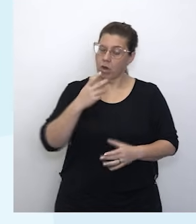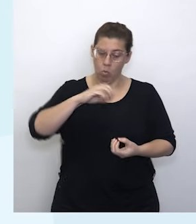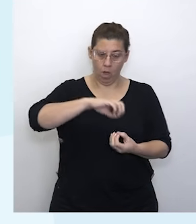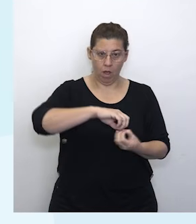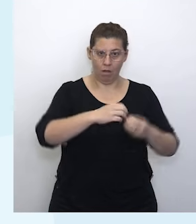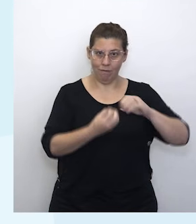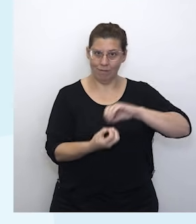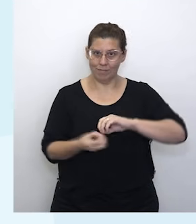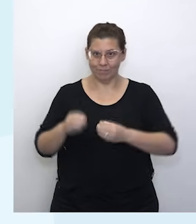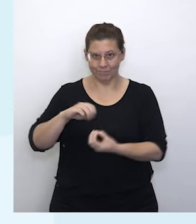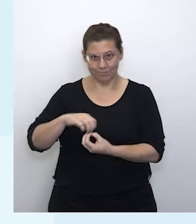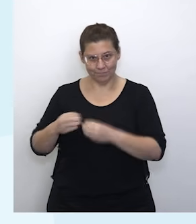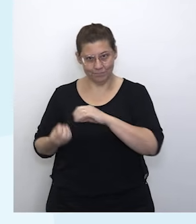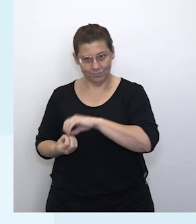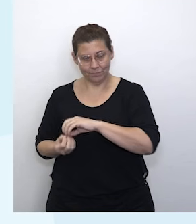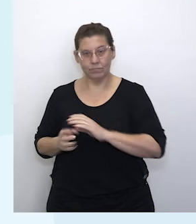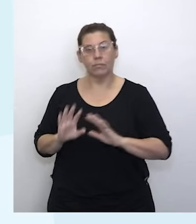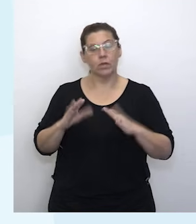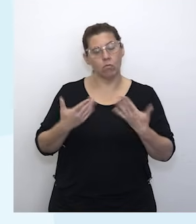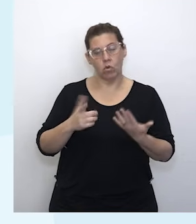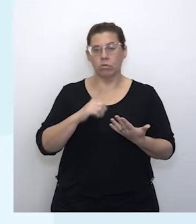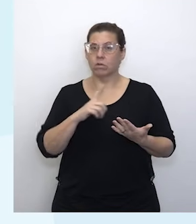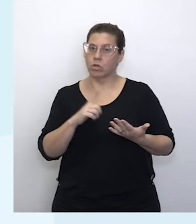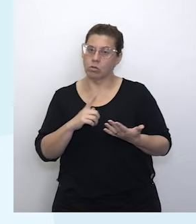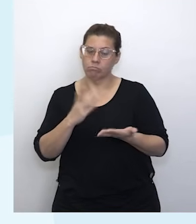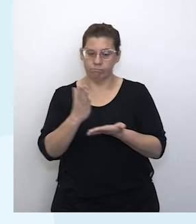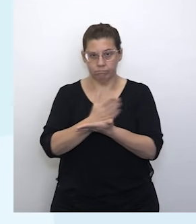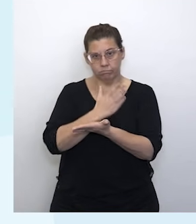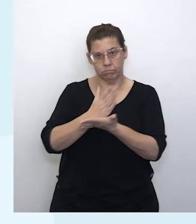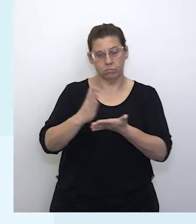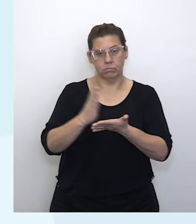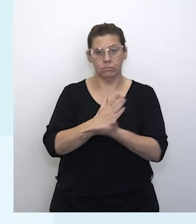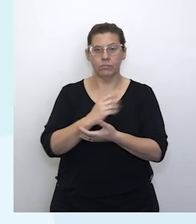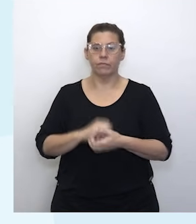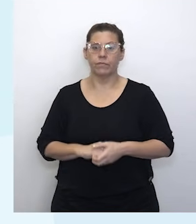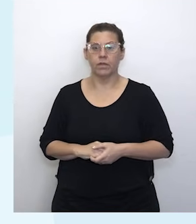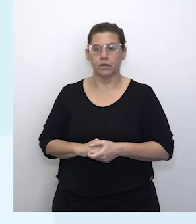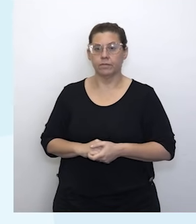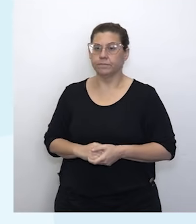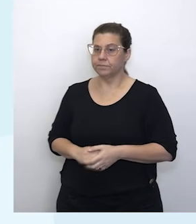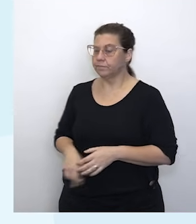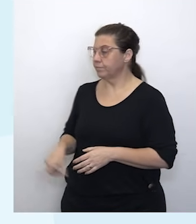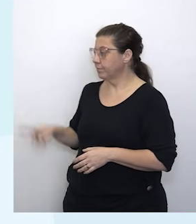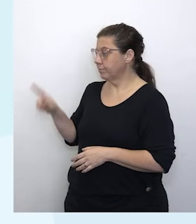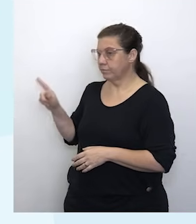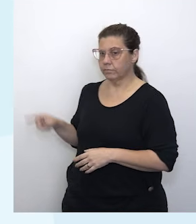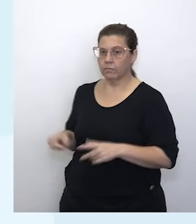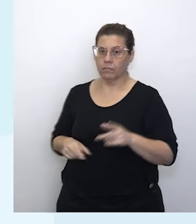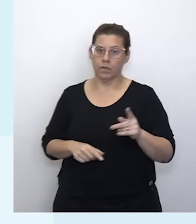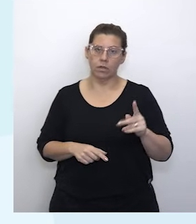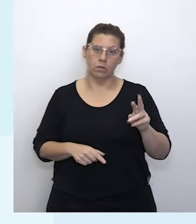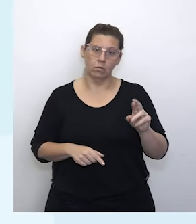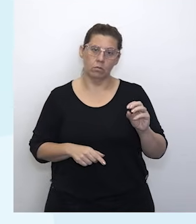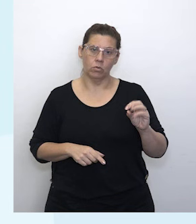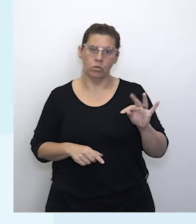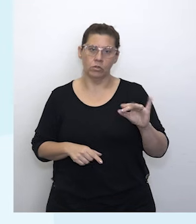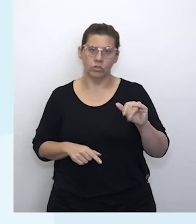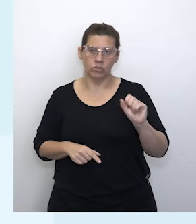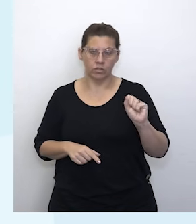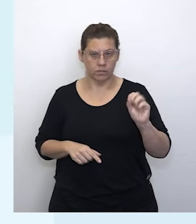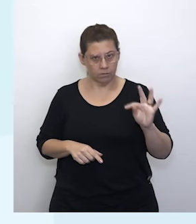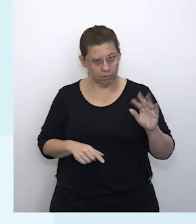reprodução assexuada, tá? Então é quando ela faz a divisãozinha. Bom, quem mais? A gente tem também os protistas. Lembra quem são os